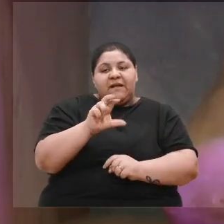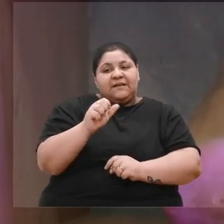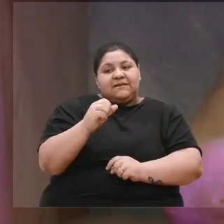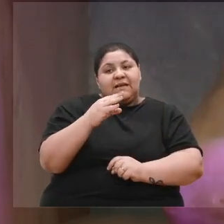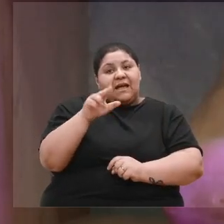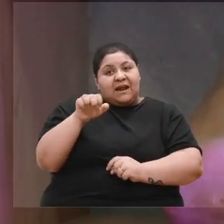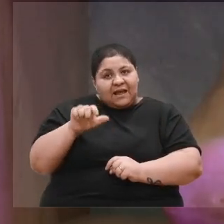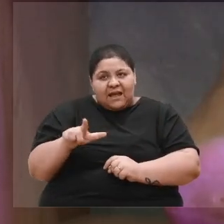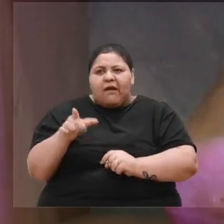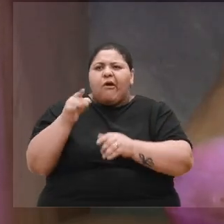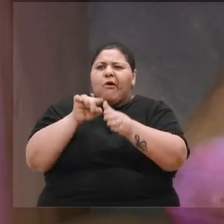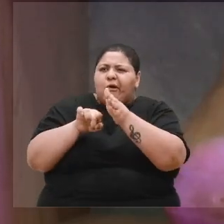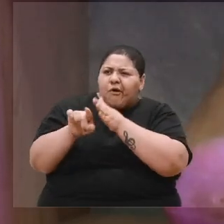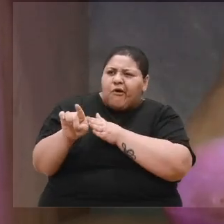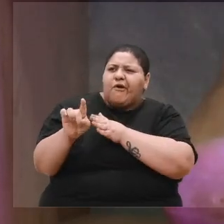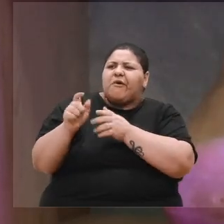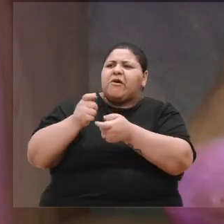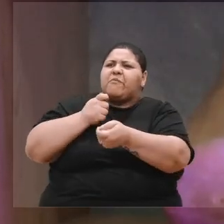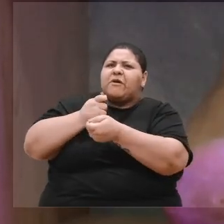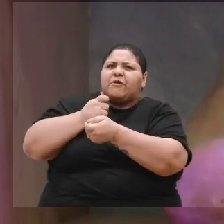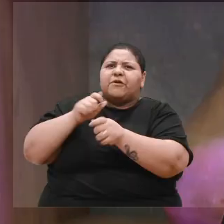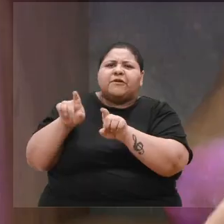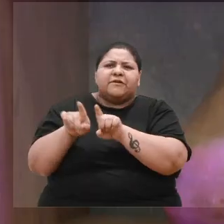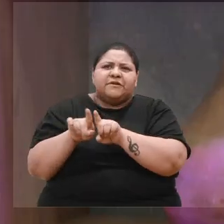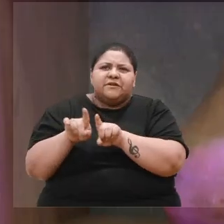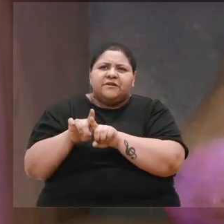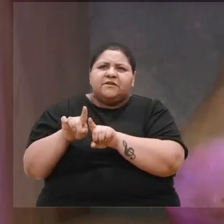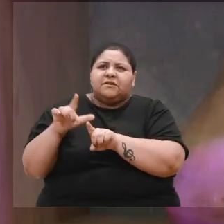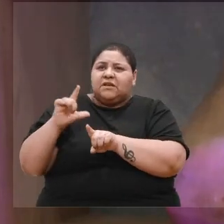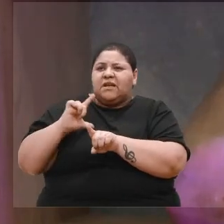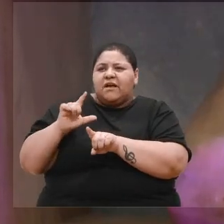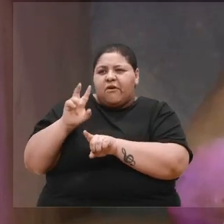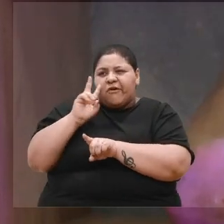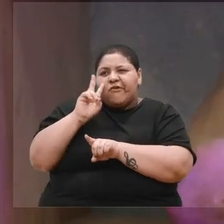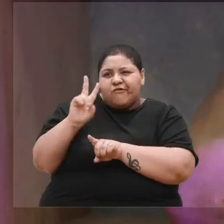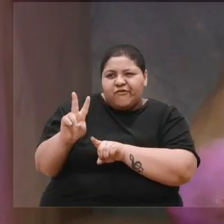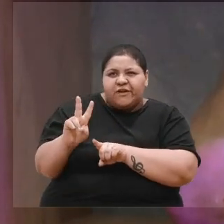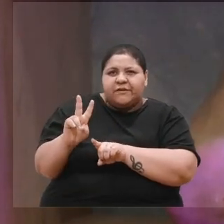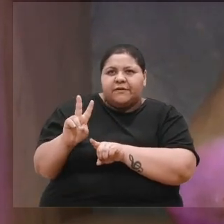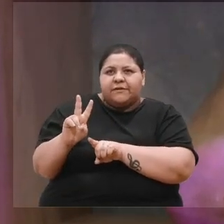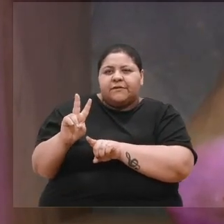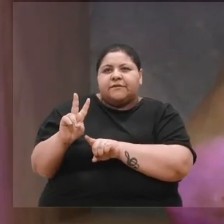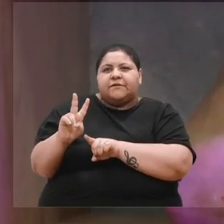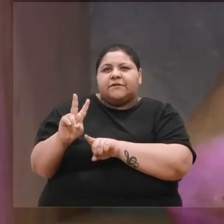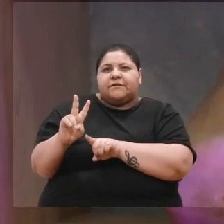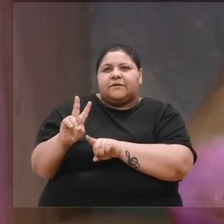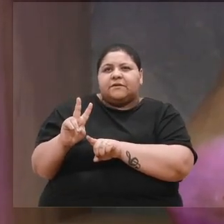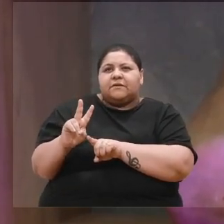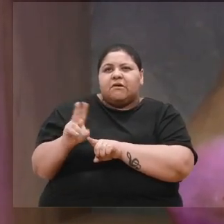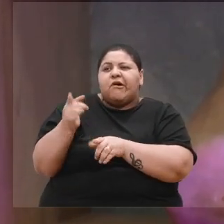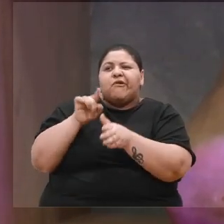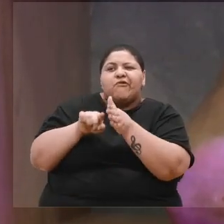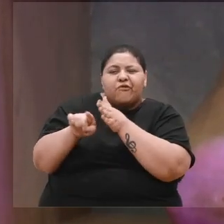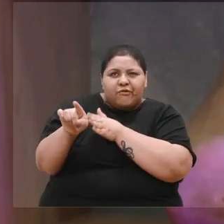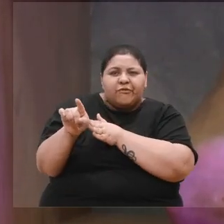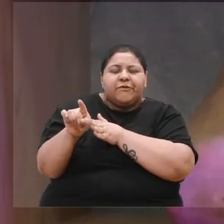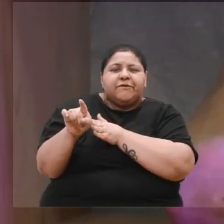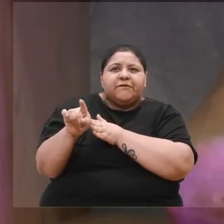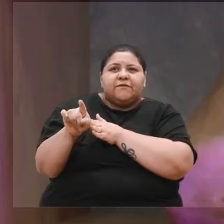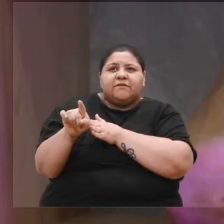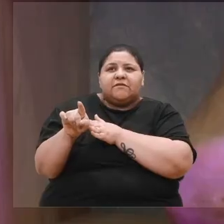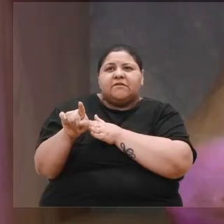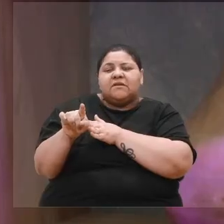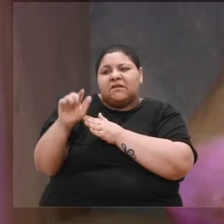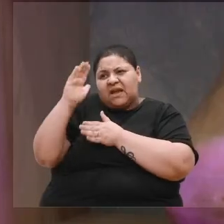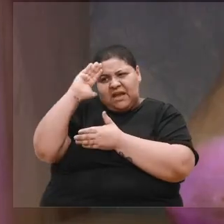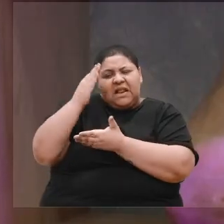questionada, inclusive em entrevistas, né, que eu tive acesso, né, a esses registros, quando questionada se ela